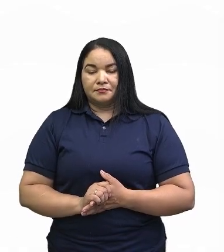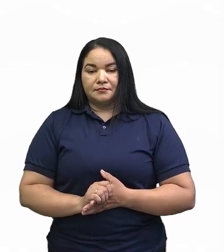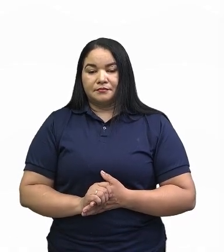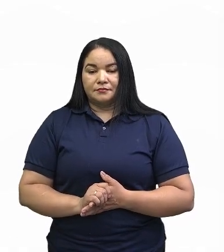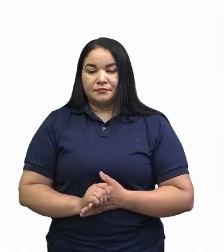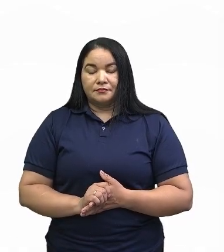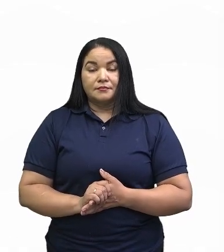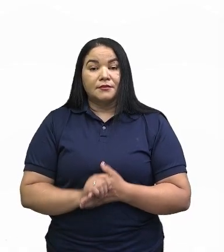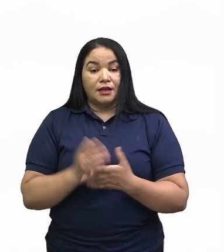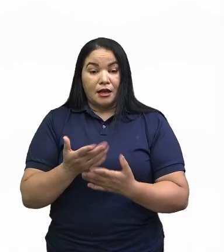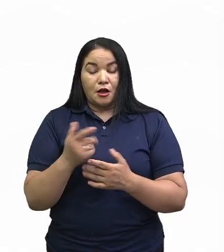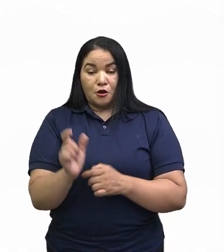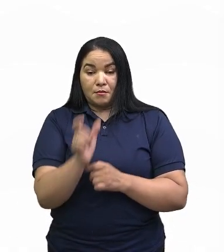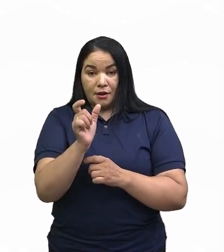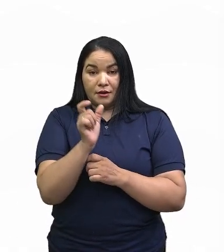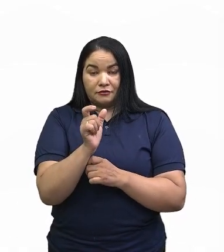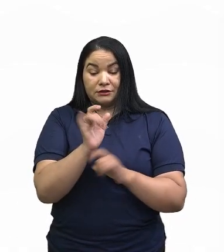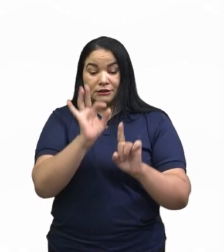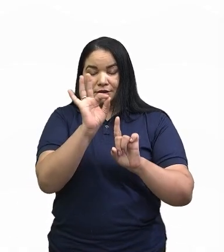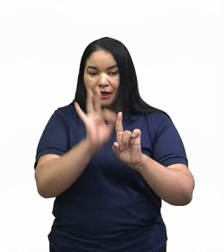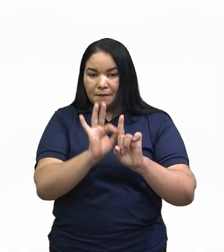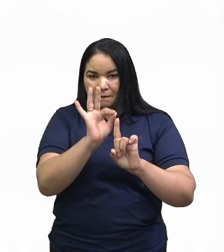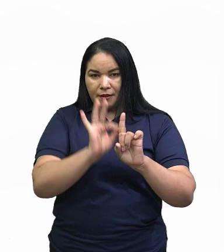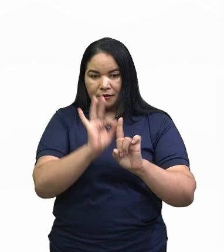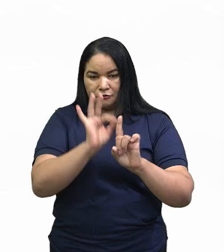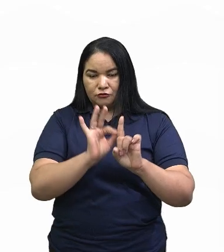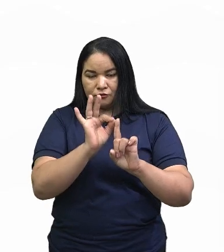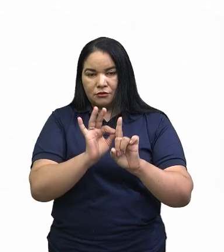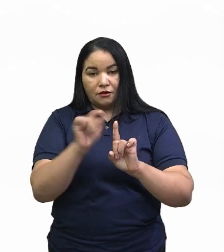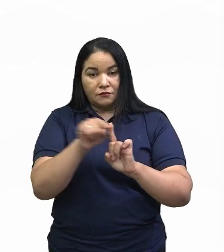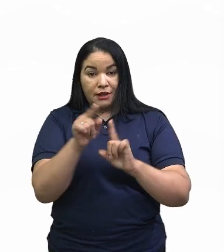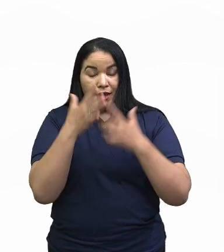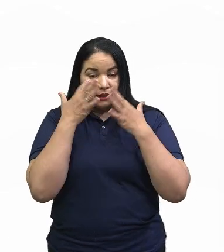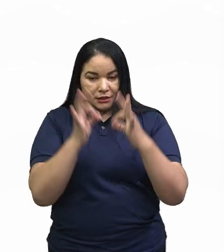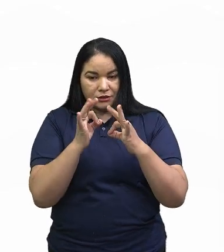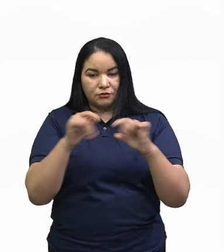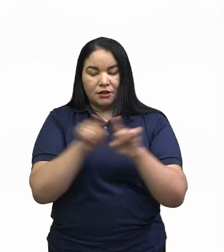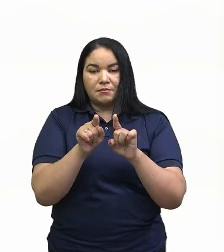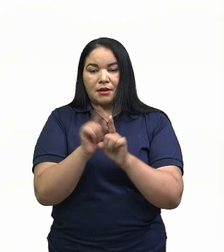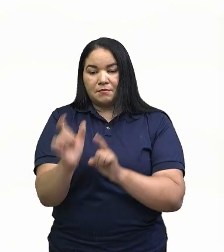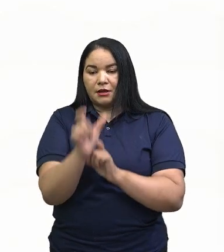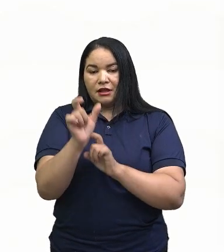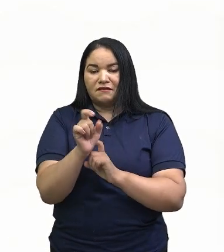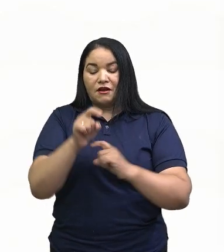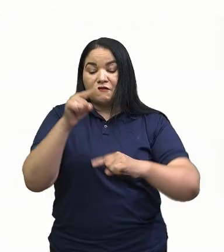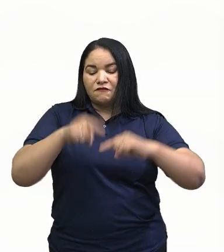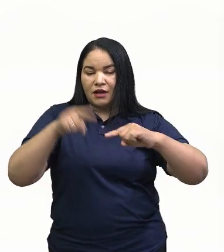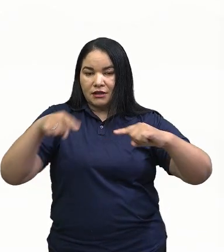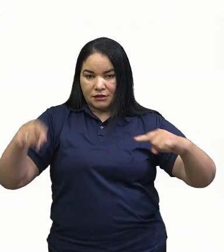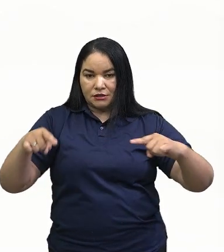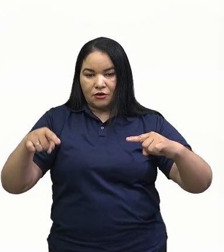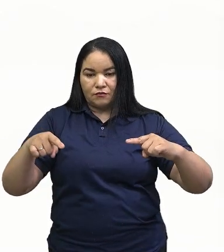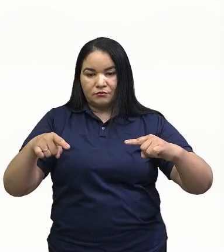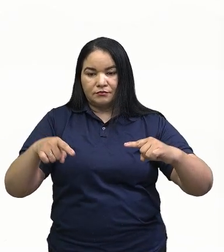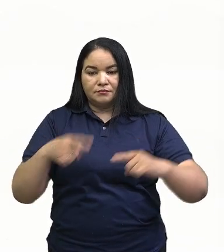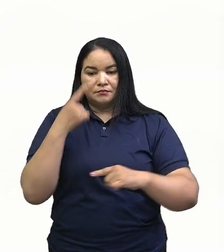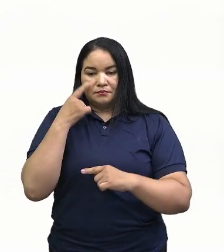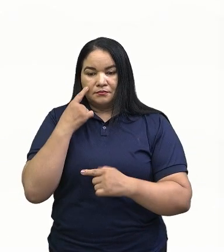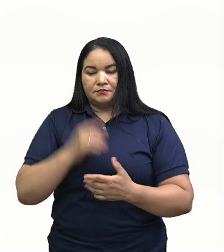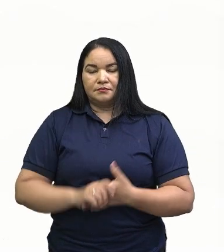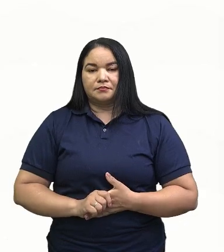que quando vier a palavra temperatura, quando vier a palavra variação, como temos aqui, ó,